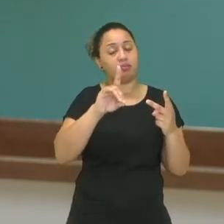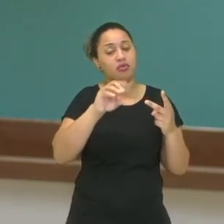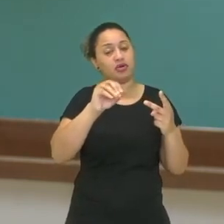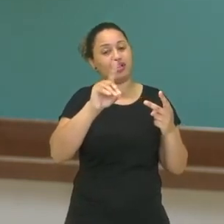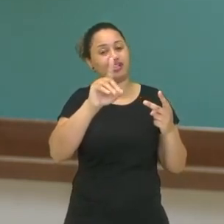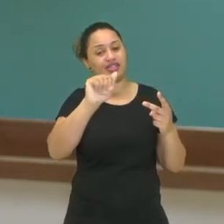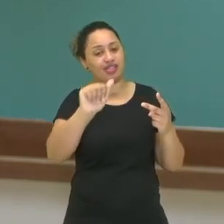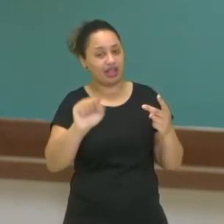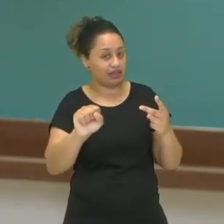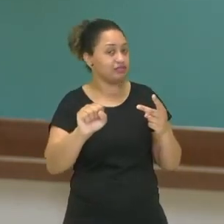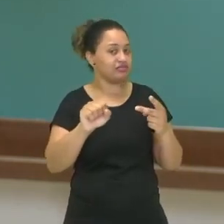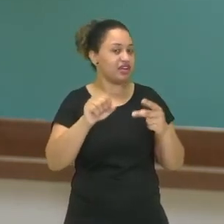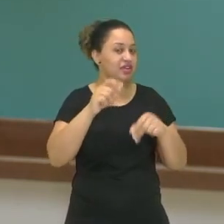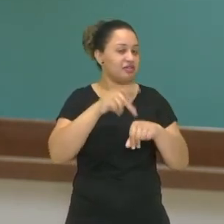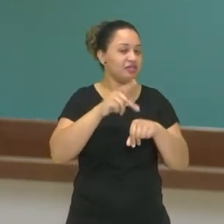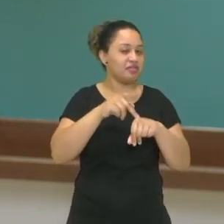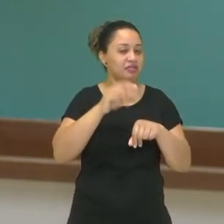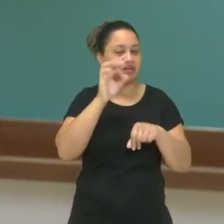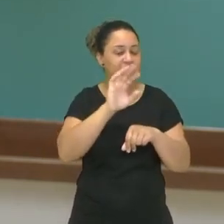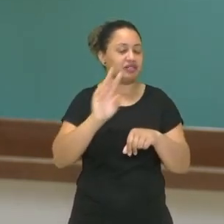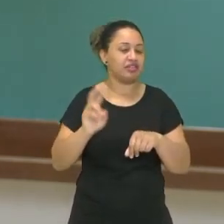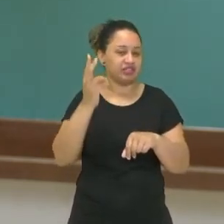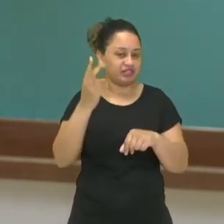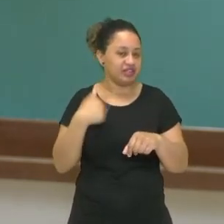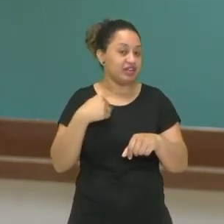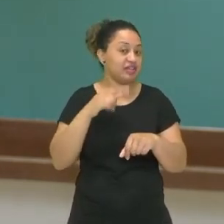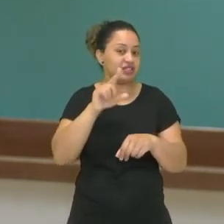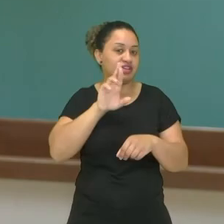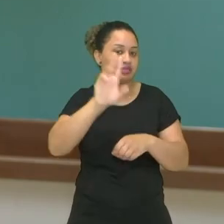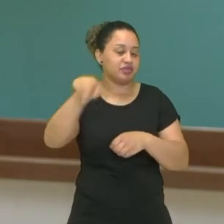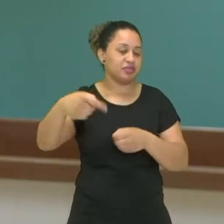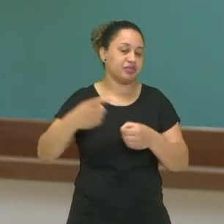bodas de esmeralda. Faz aí, que eu te aguardo aqui.